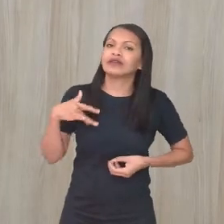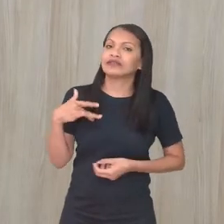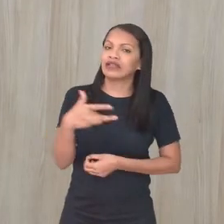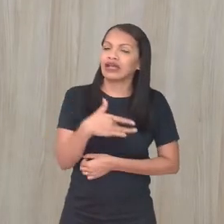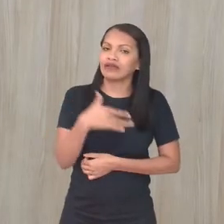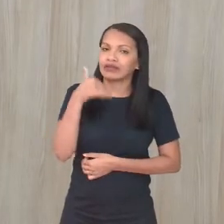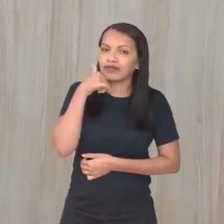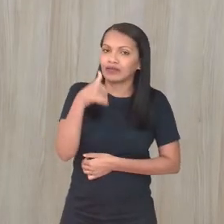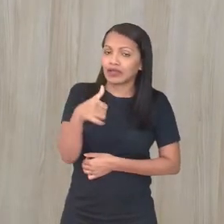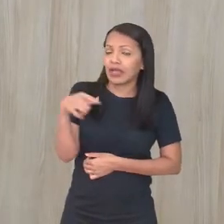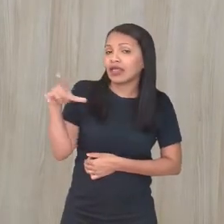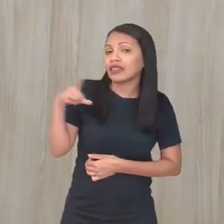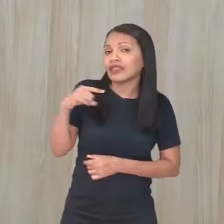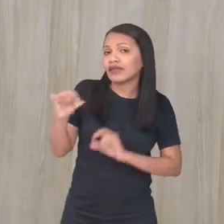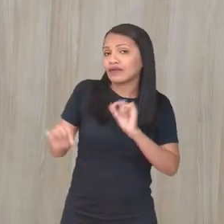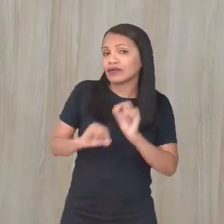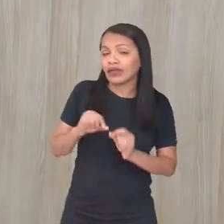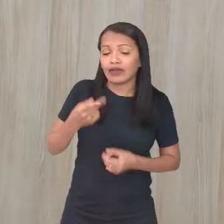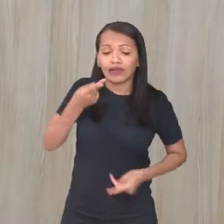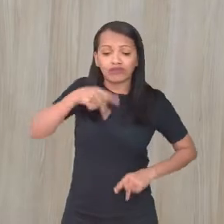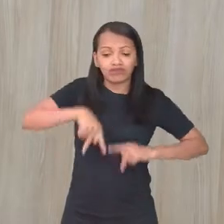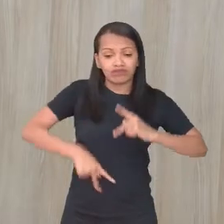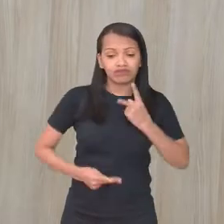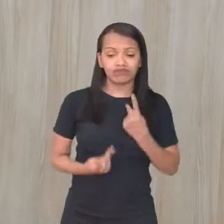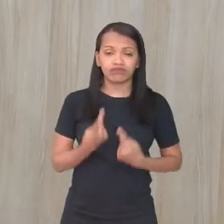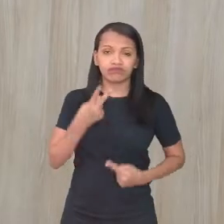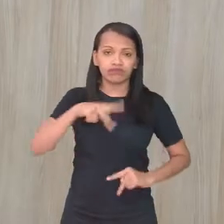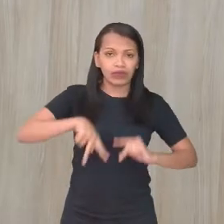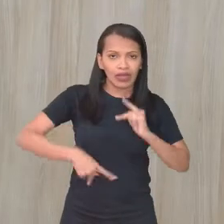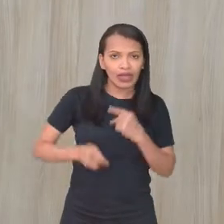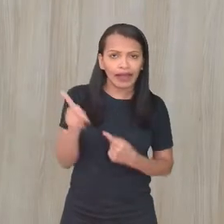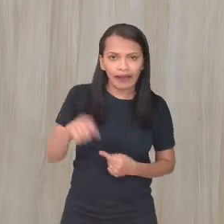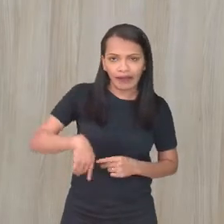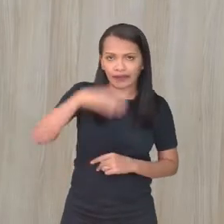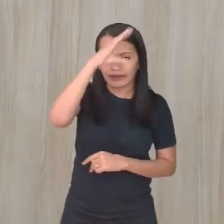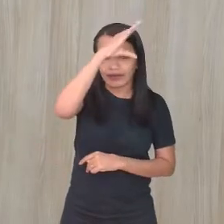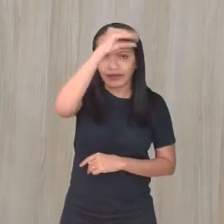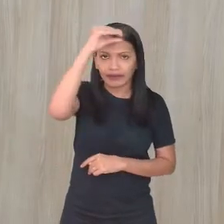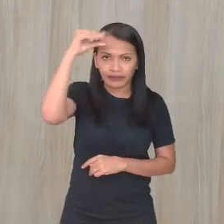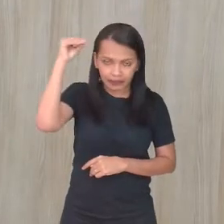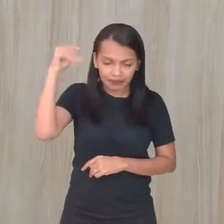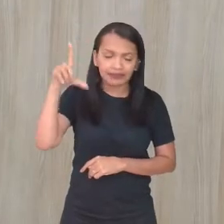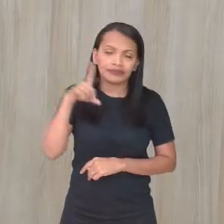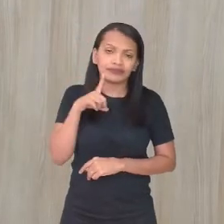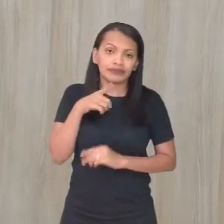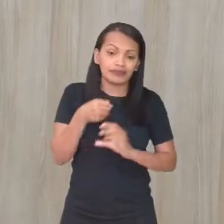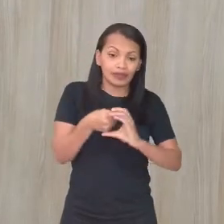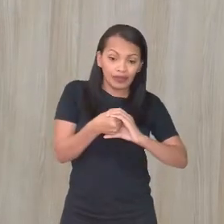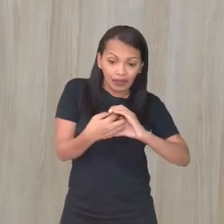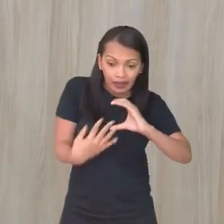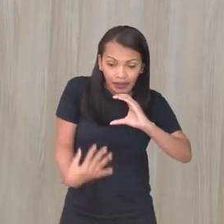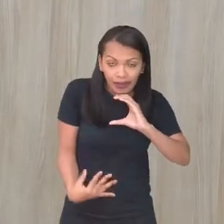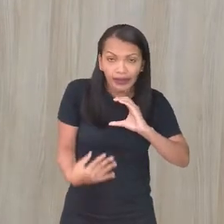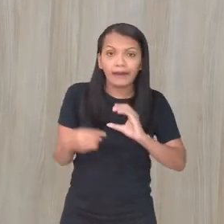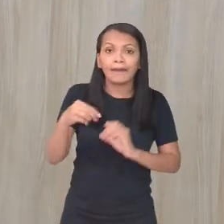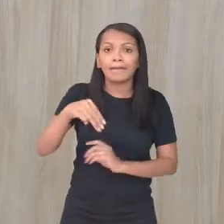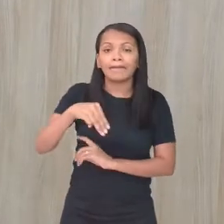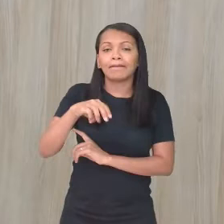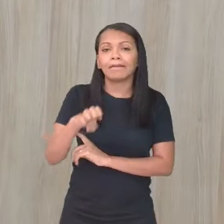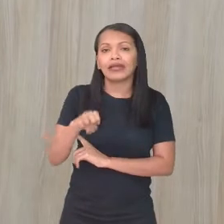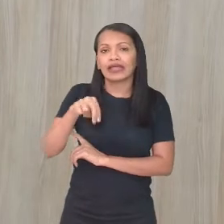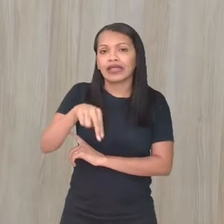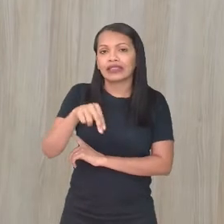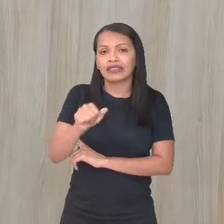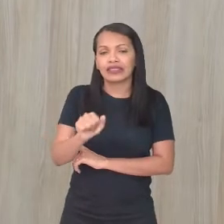essa explosão de hormônios, é na adolescência. E aí tem a característica da menarca, que é a